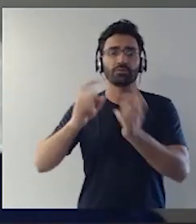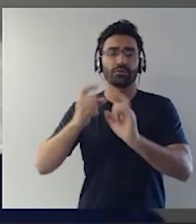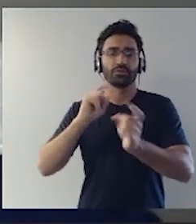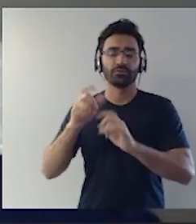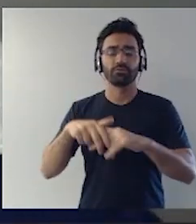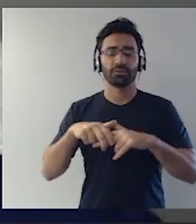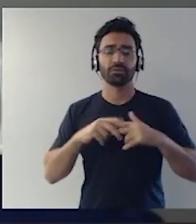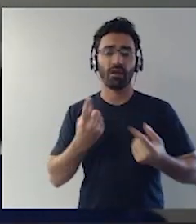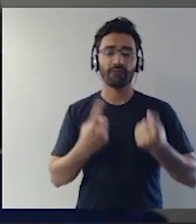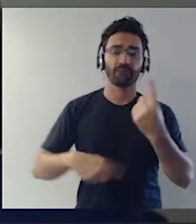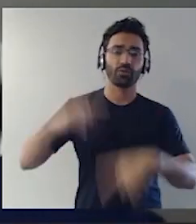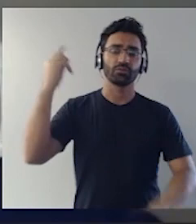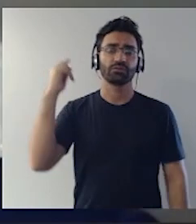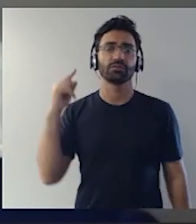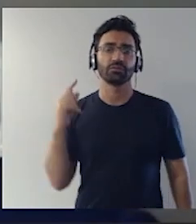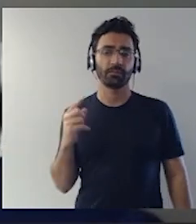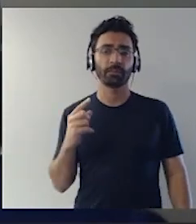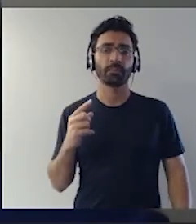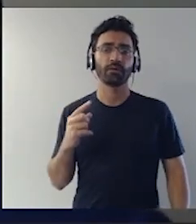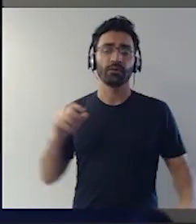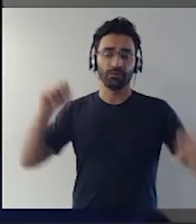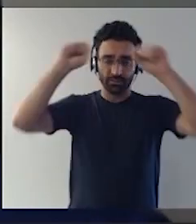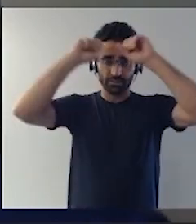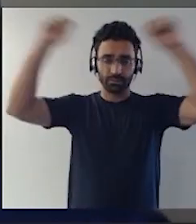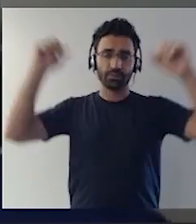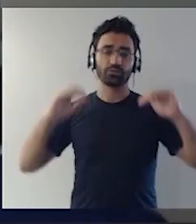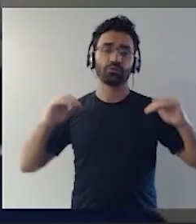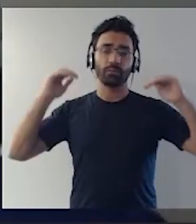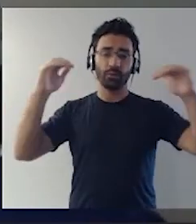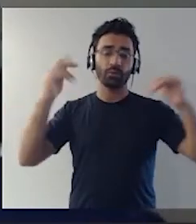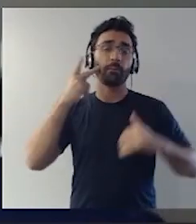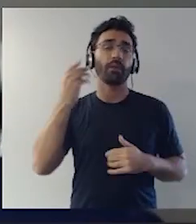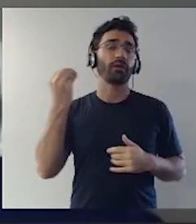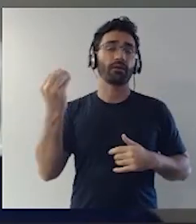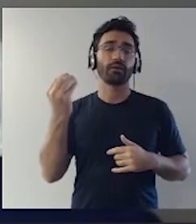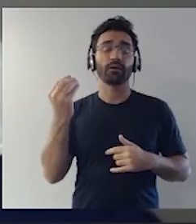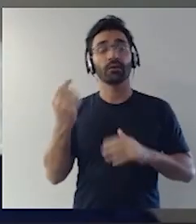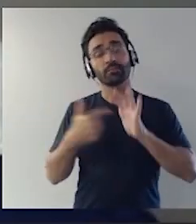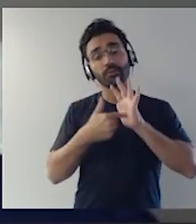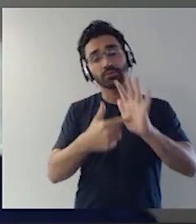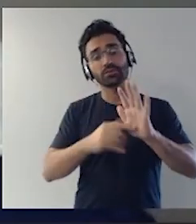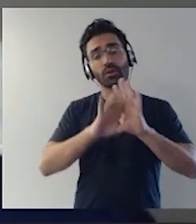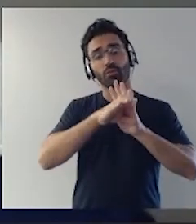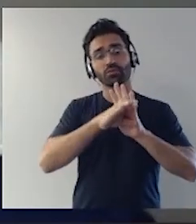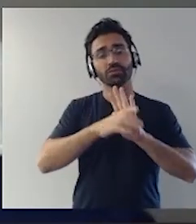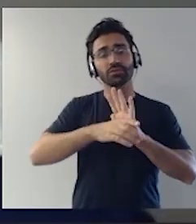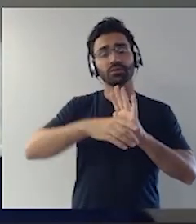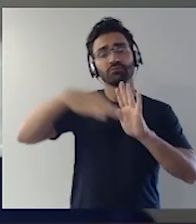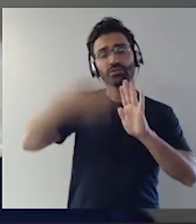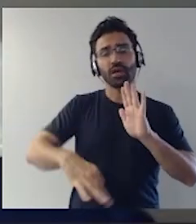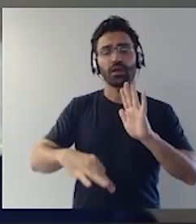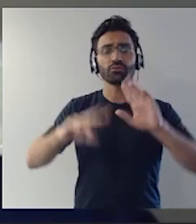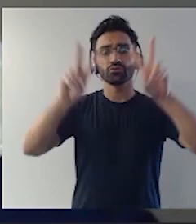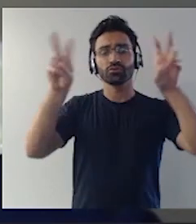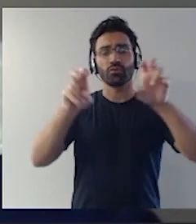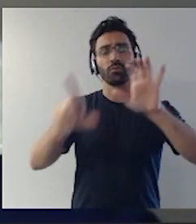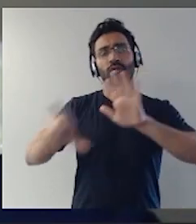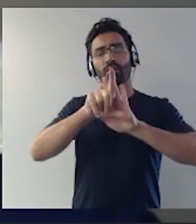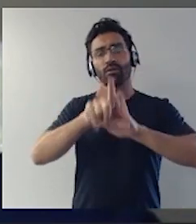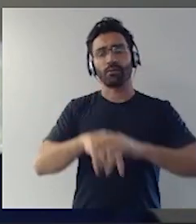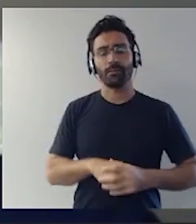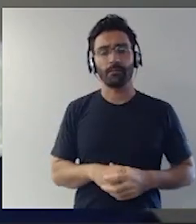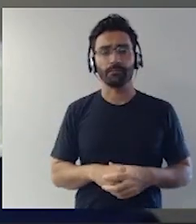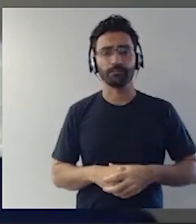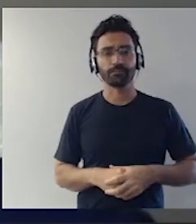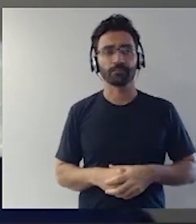na jurisprudência dos tribunais superiores para traduzir um conceito mais rígido de legalidade aqui,